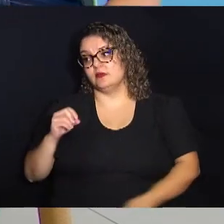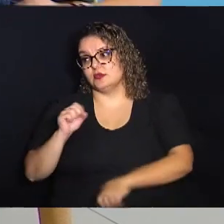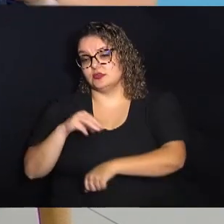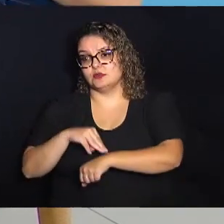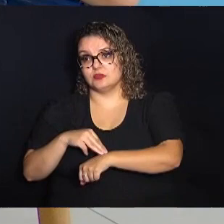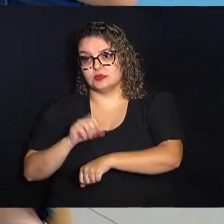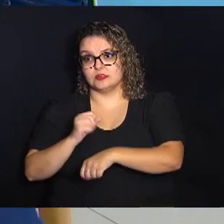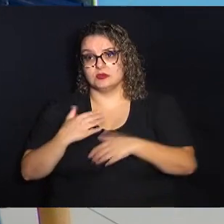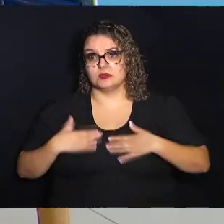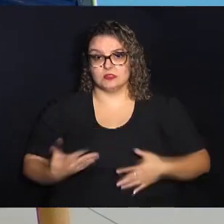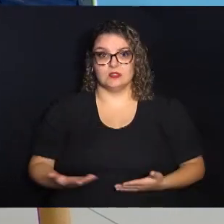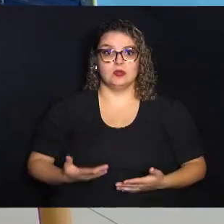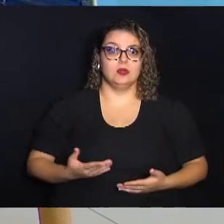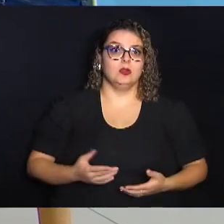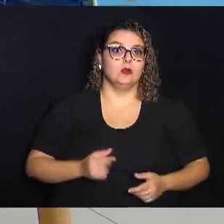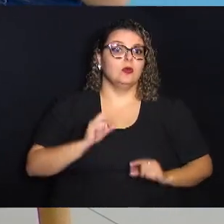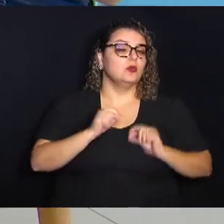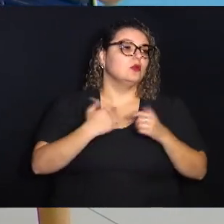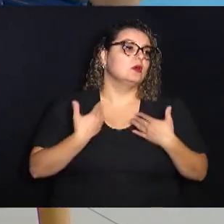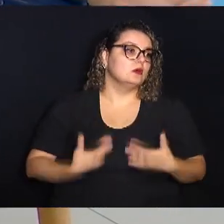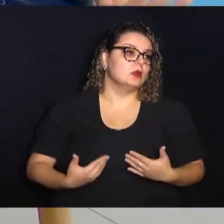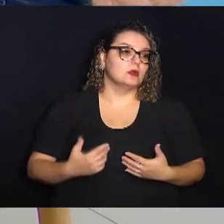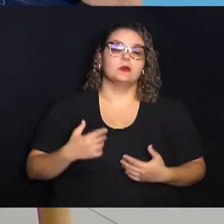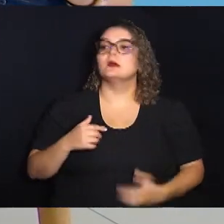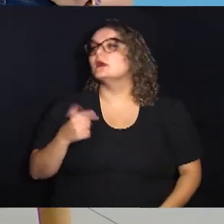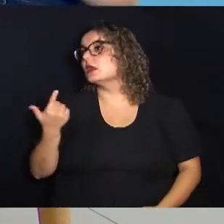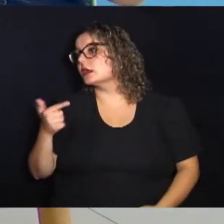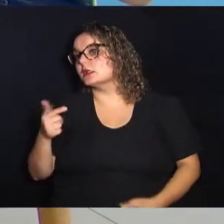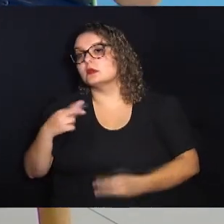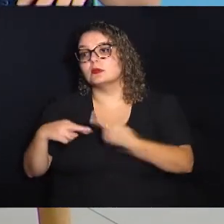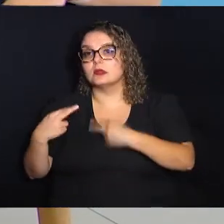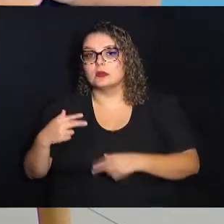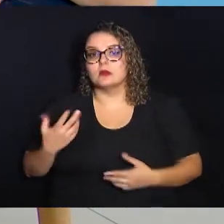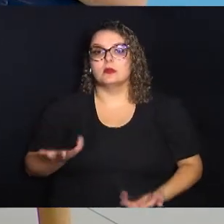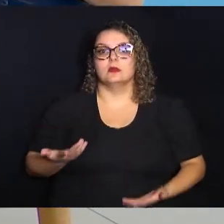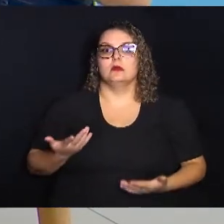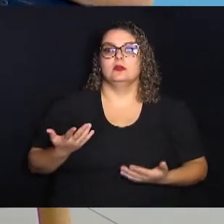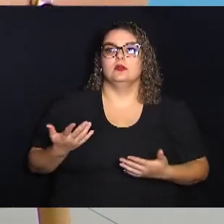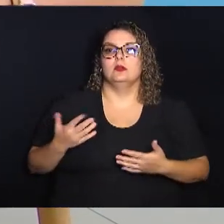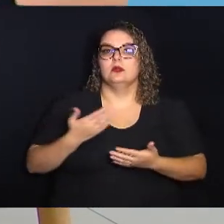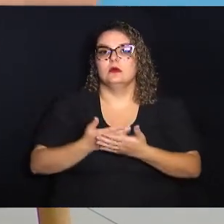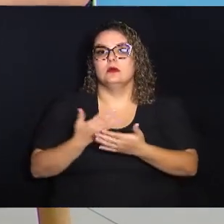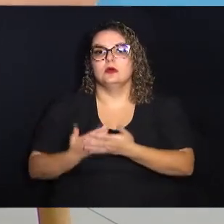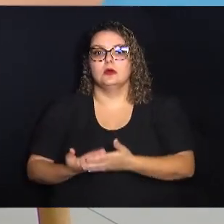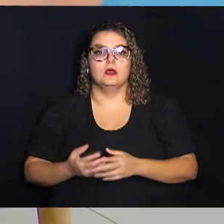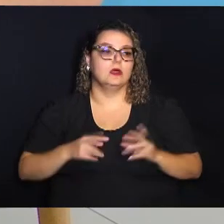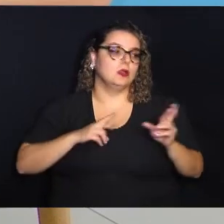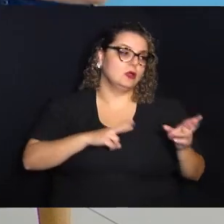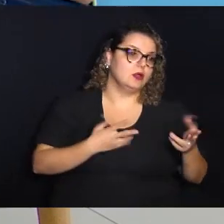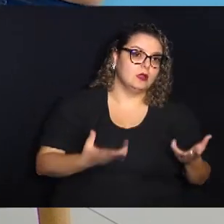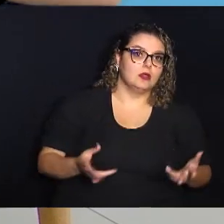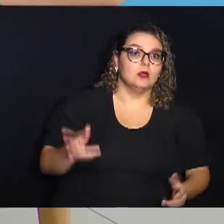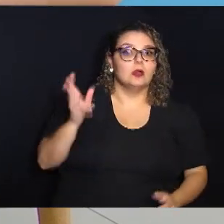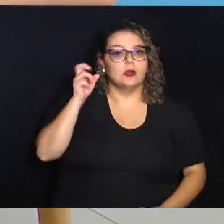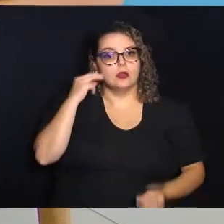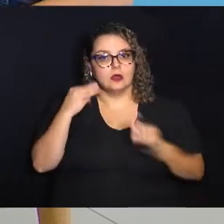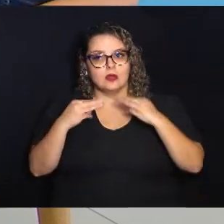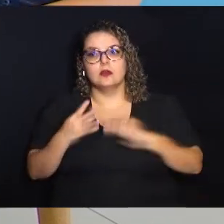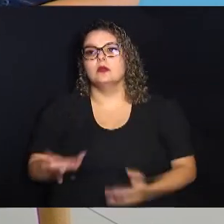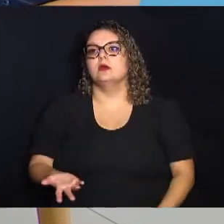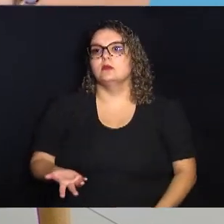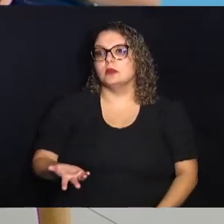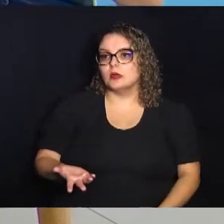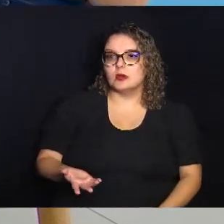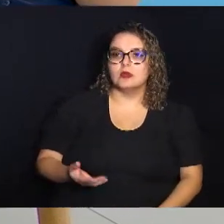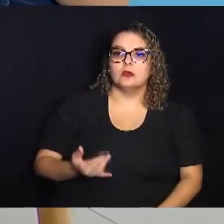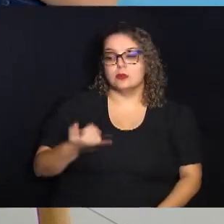Esse descanso é realmente fazer algo que não tem a ver com os estudos. Tá, pode ser deitar, dar uma relaxada. Ouvir uma